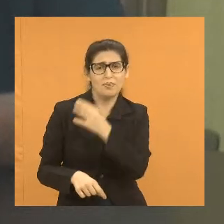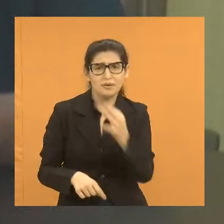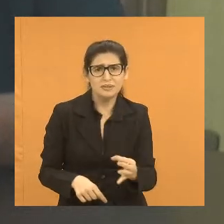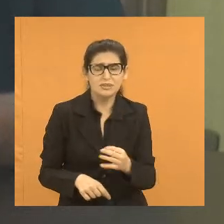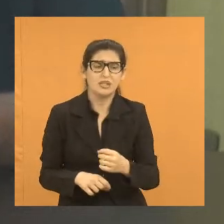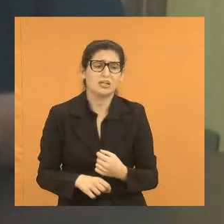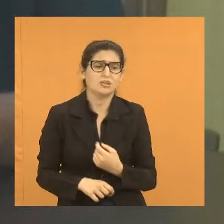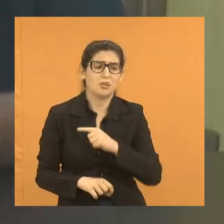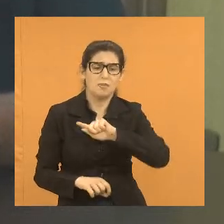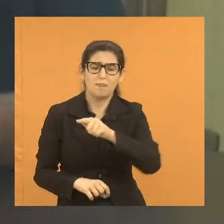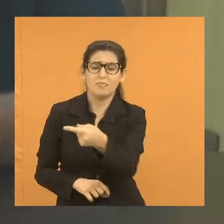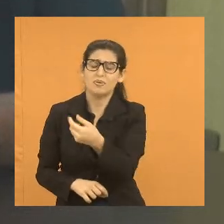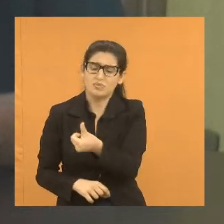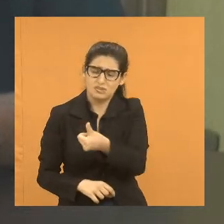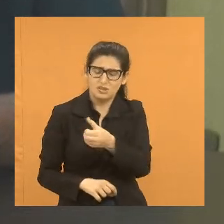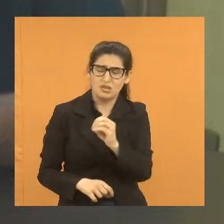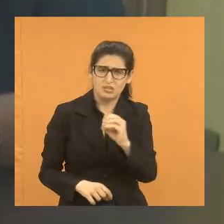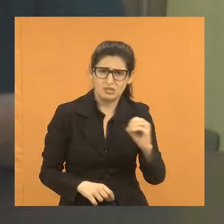de